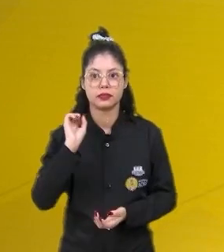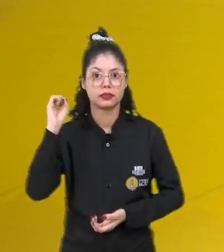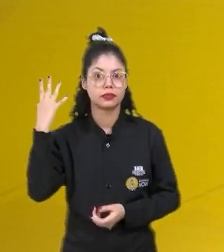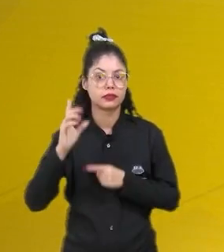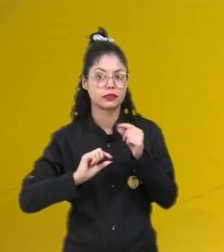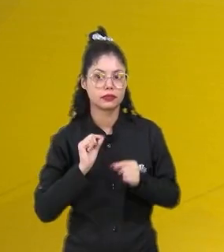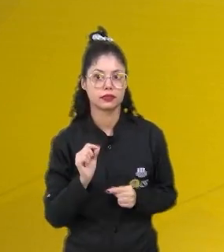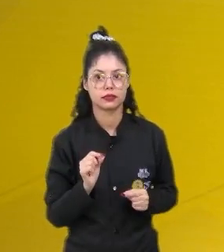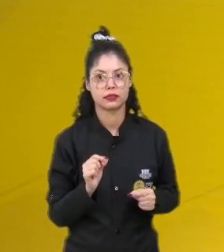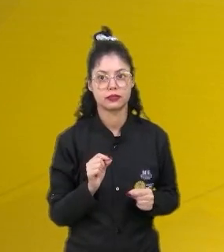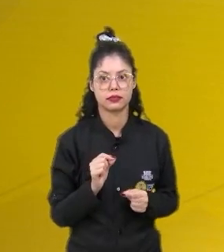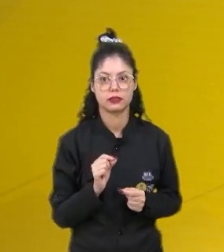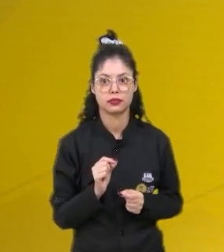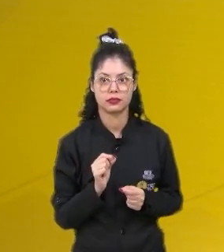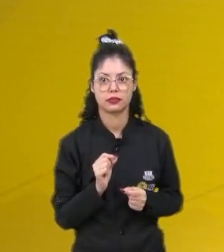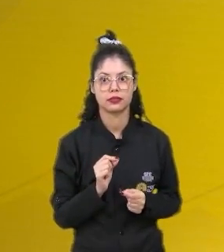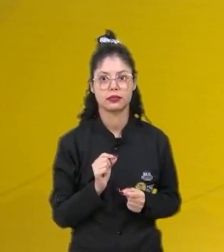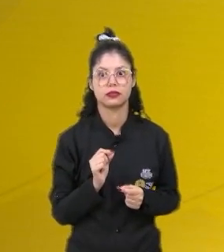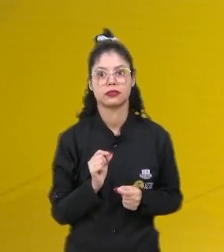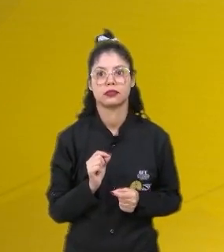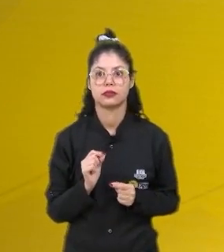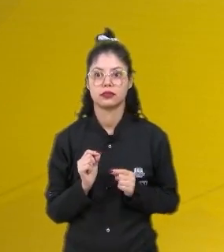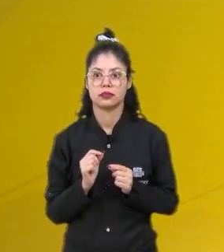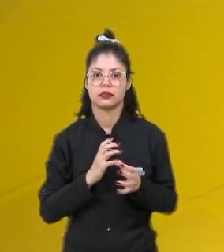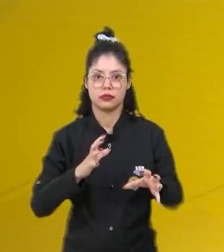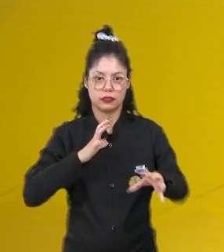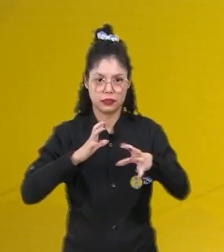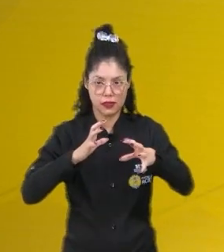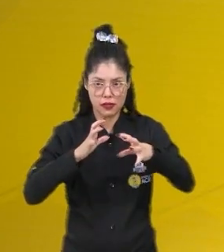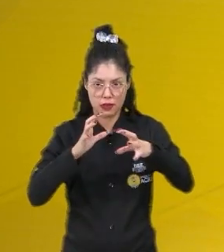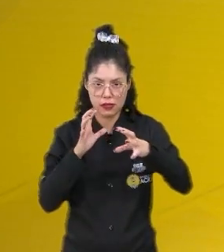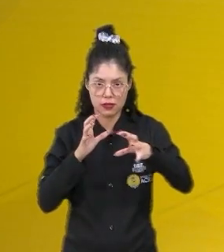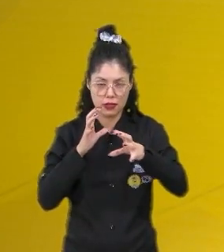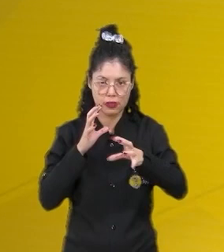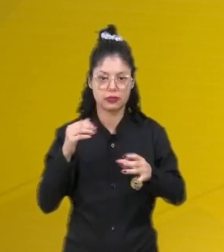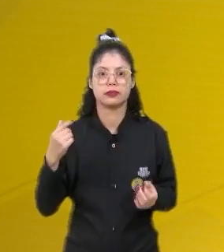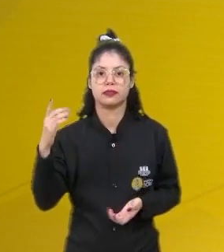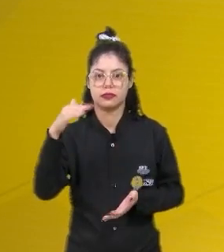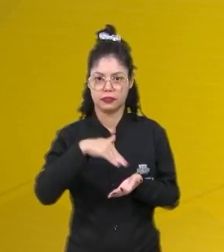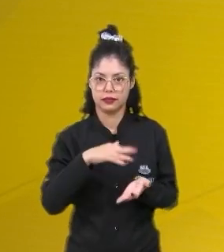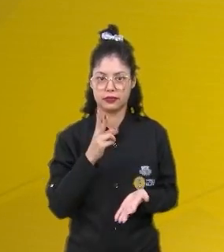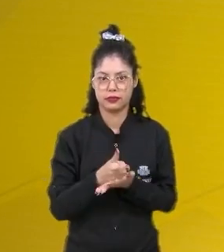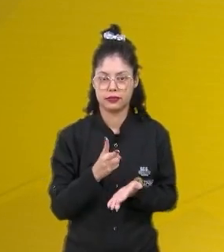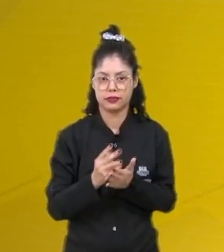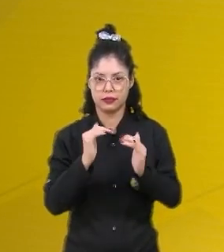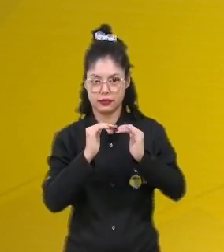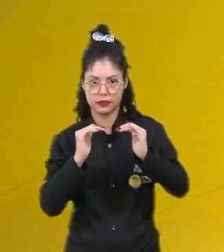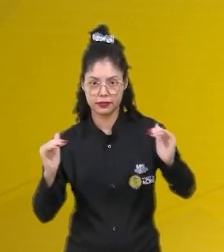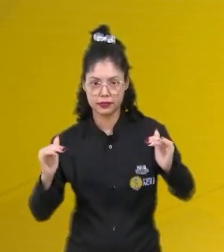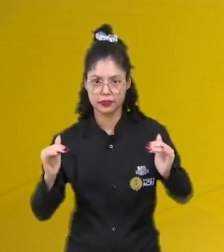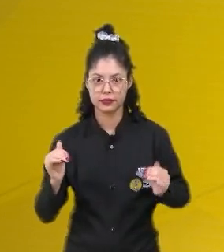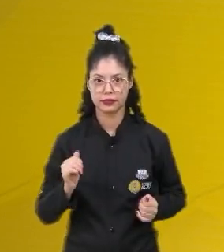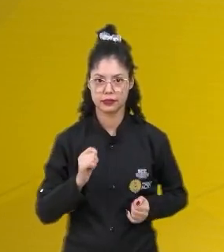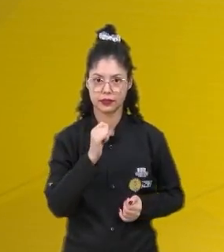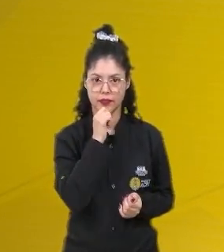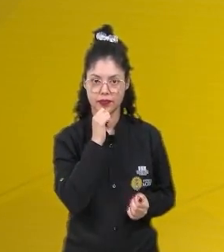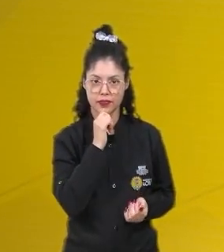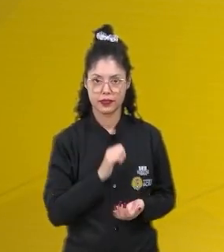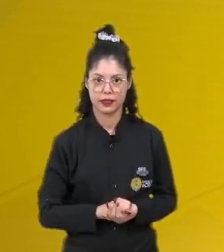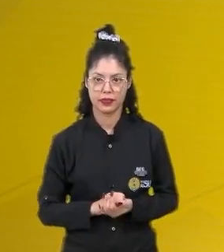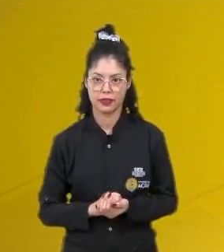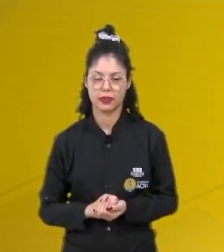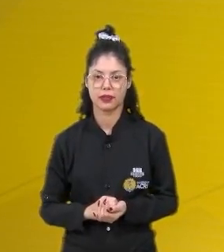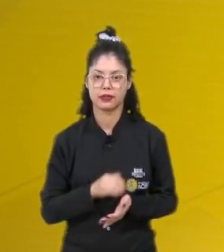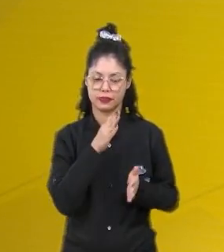que vai acontecer? Essa taça ela vai ter ali vibrações até chegar a um equilíbrio com a mesma frequência